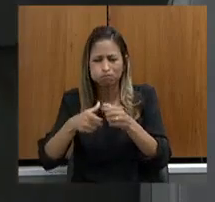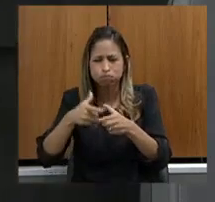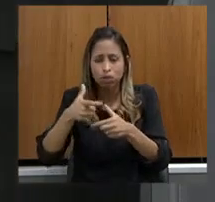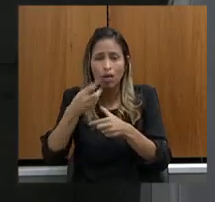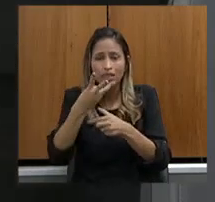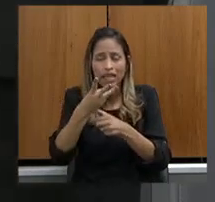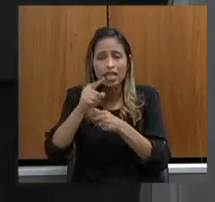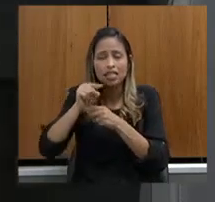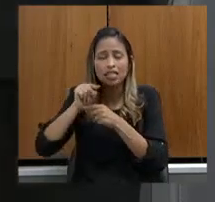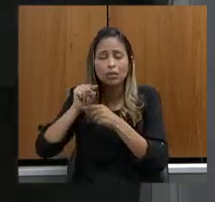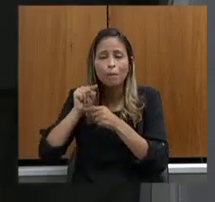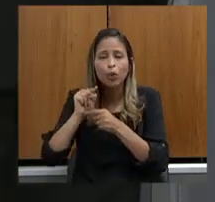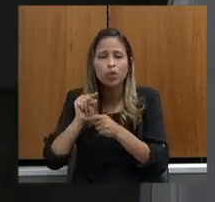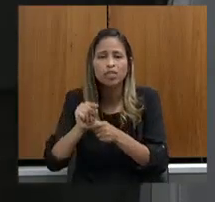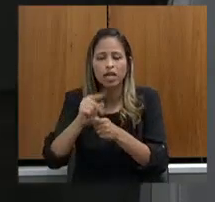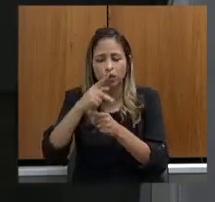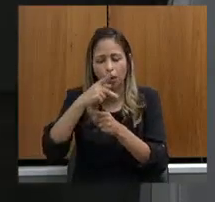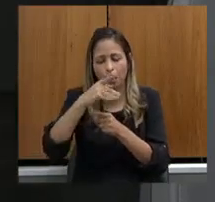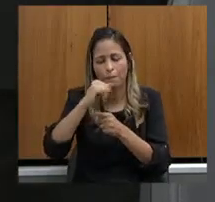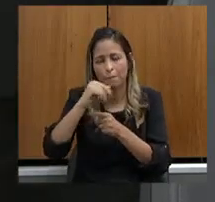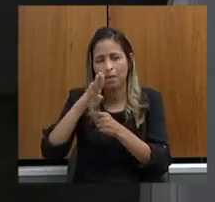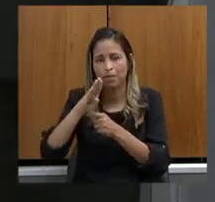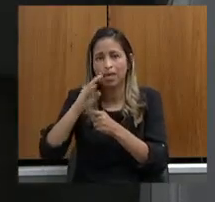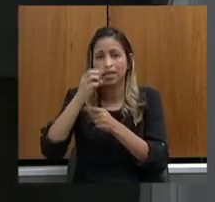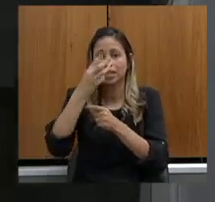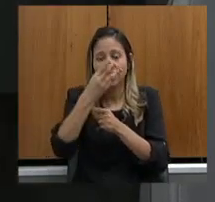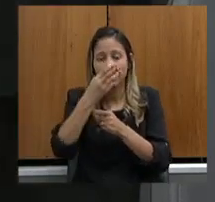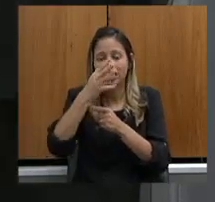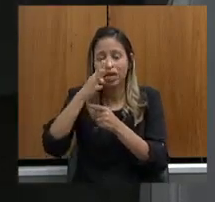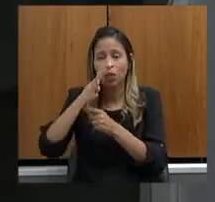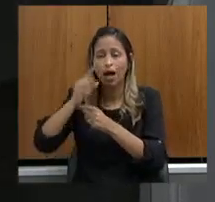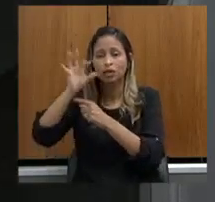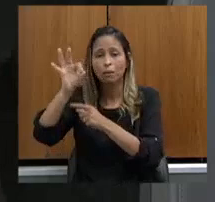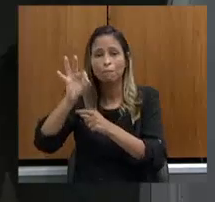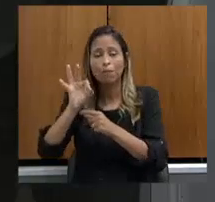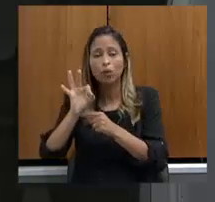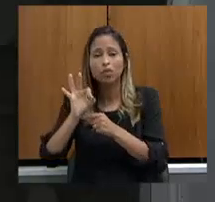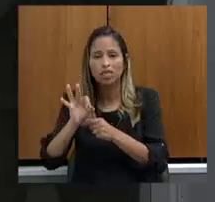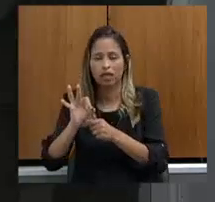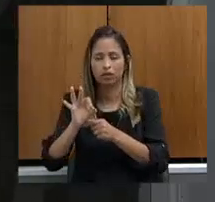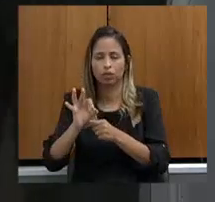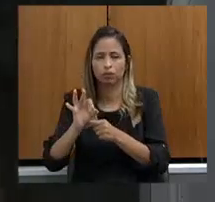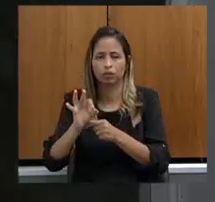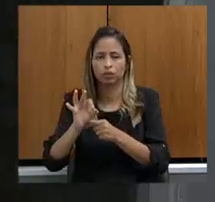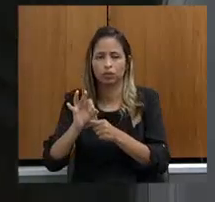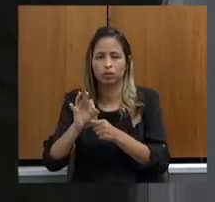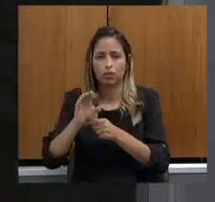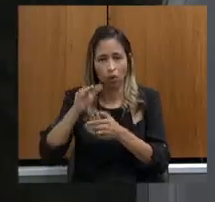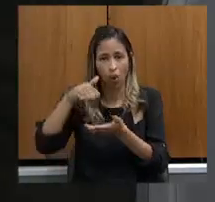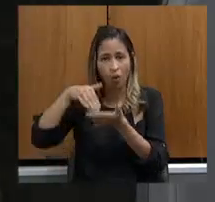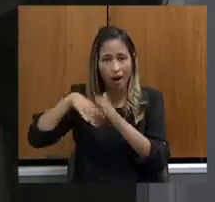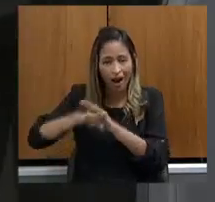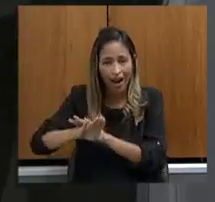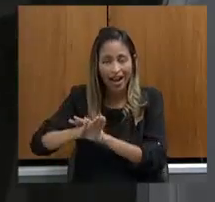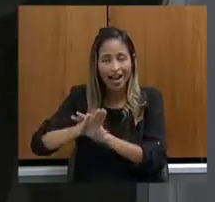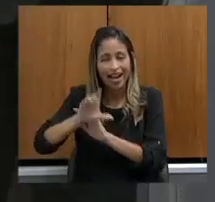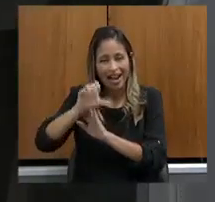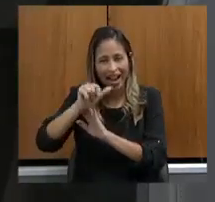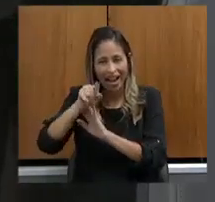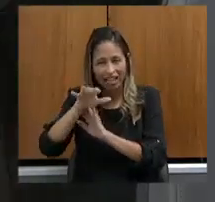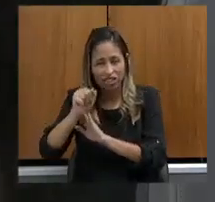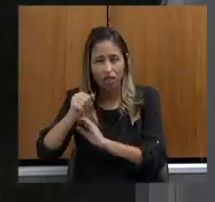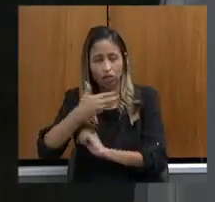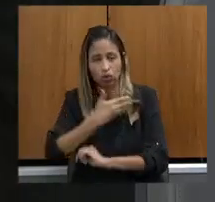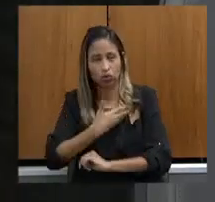cerca de 3% em relação ao PIB de quase 34% em termos nominais o caixa do governo contou com